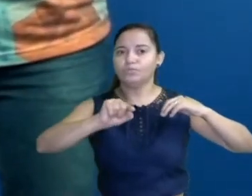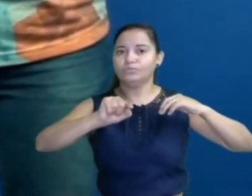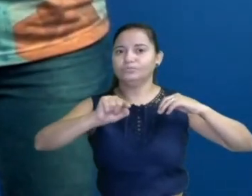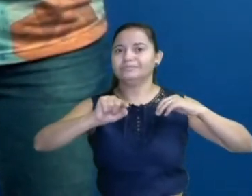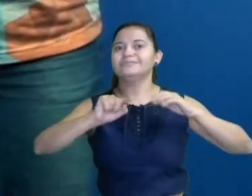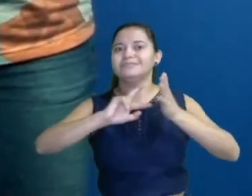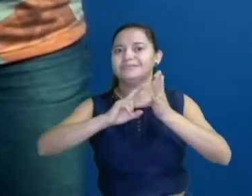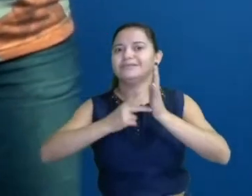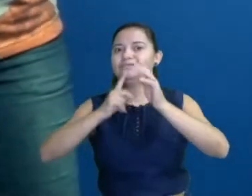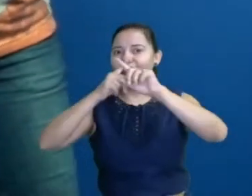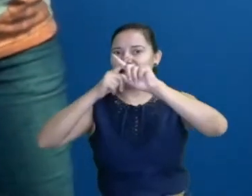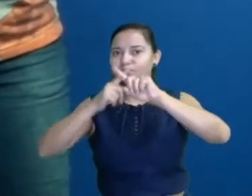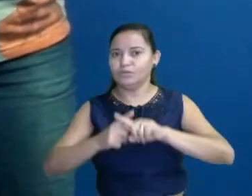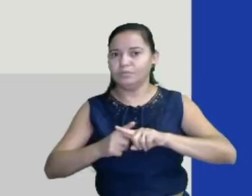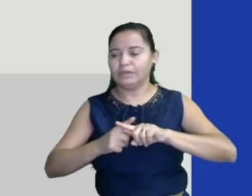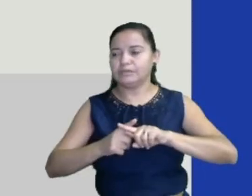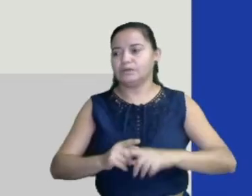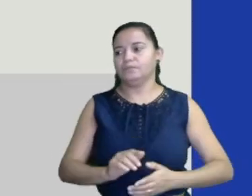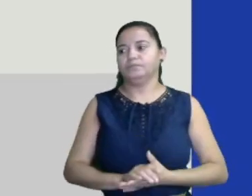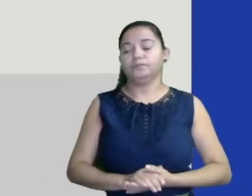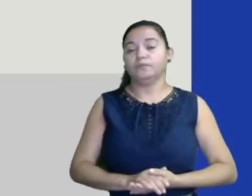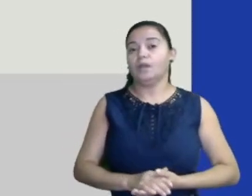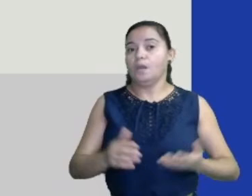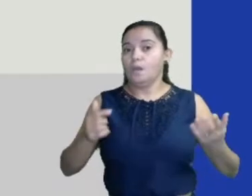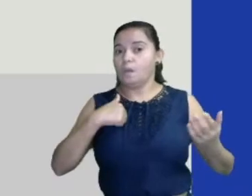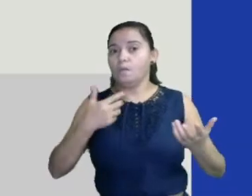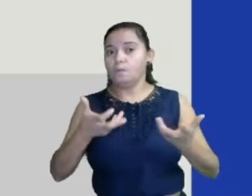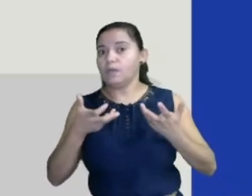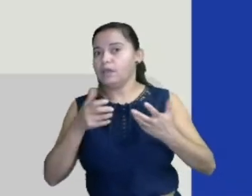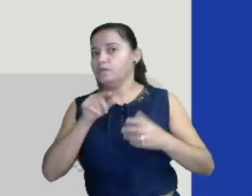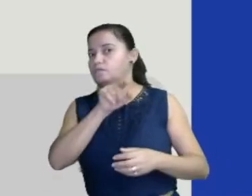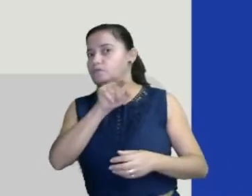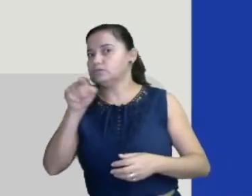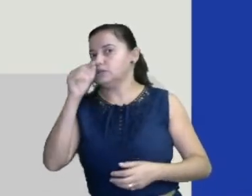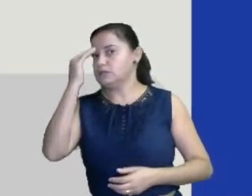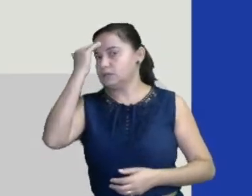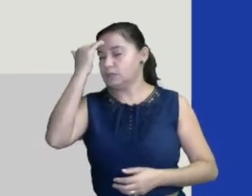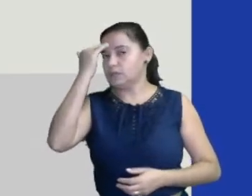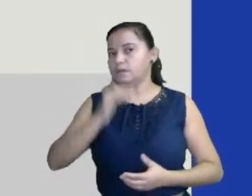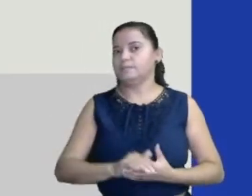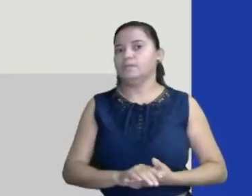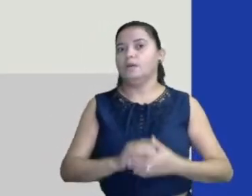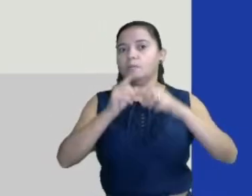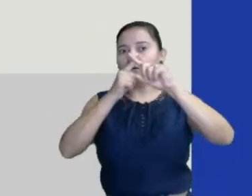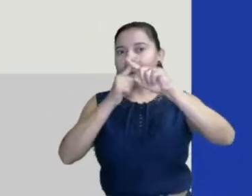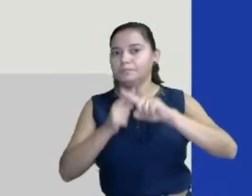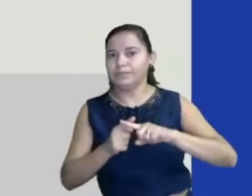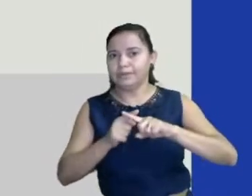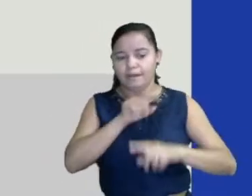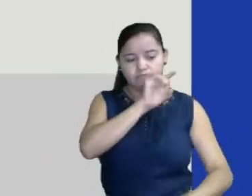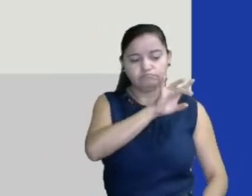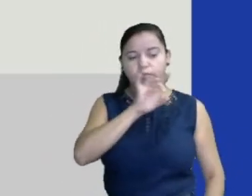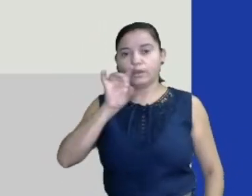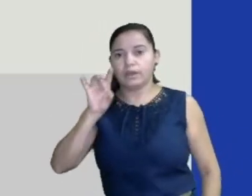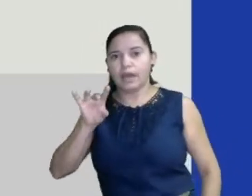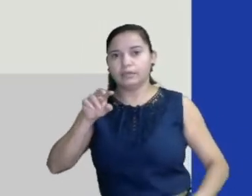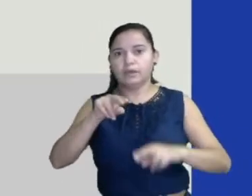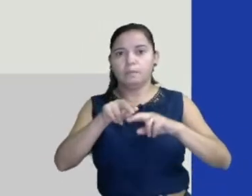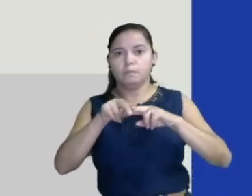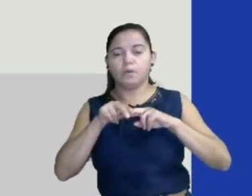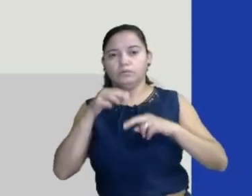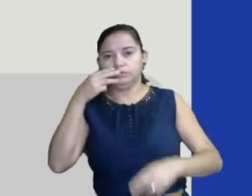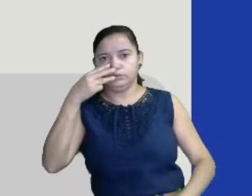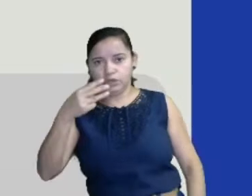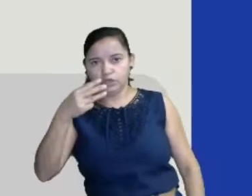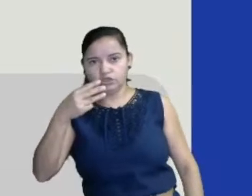implicação aí que representa a multiplicação então aí eu quero que você entenda o seguinte eu vou multiplicar cada favor por três e a